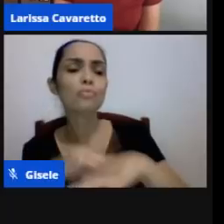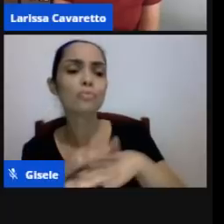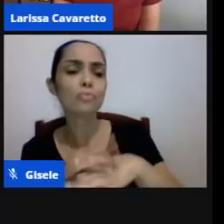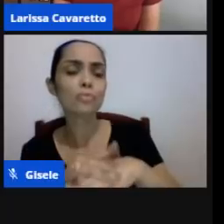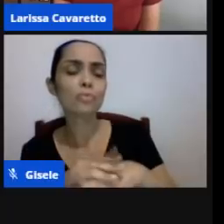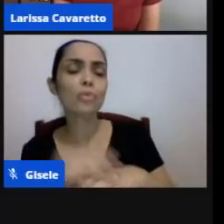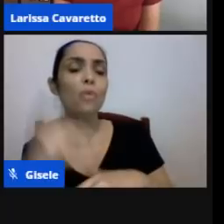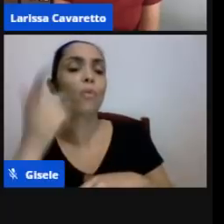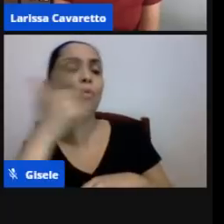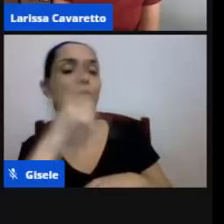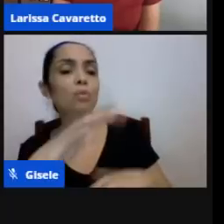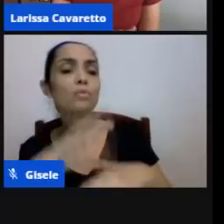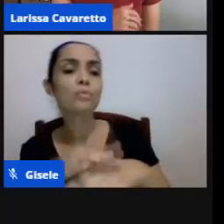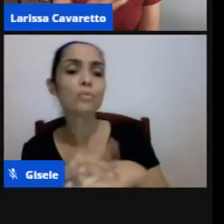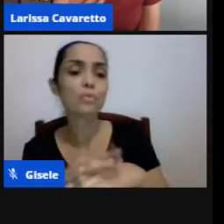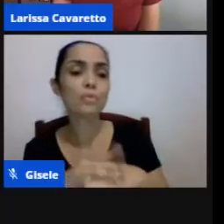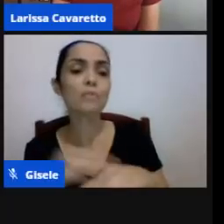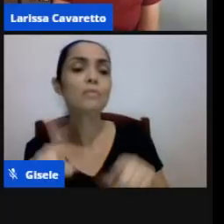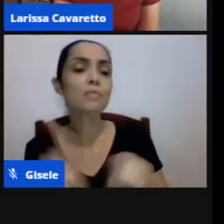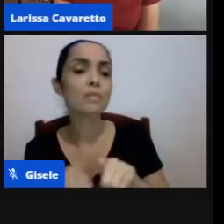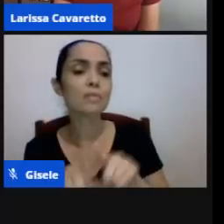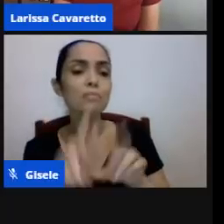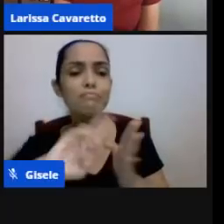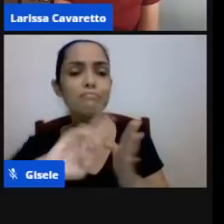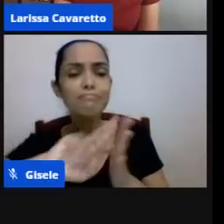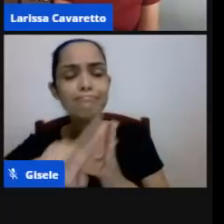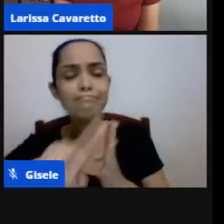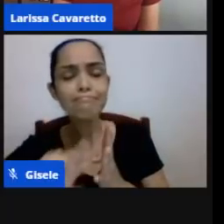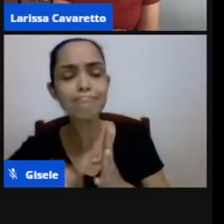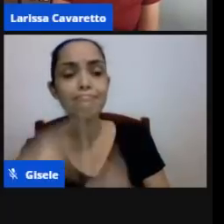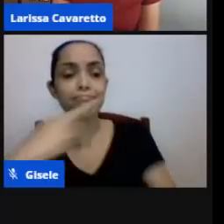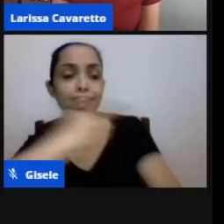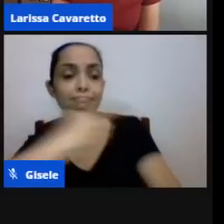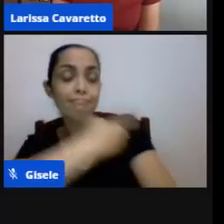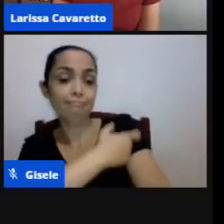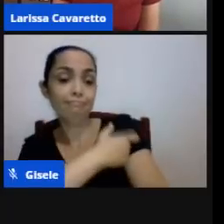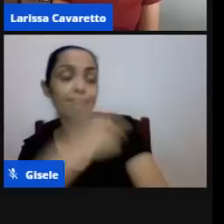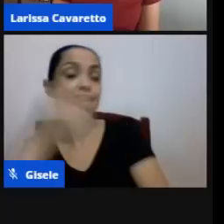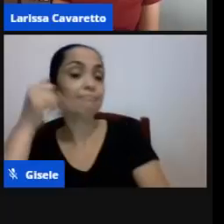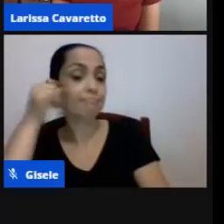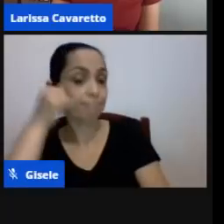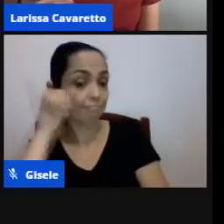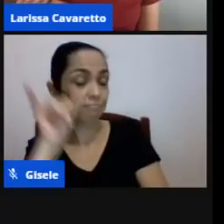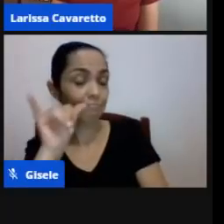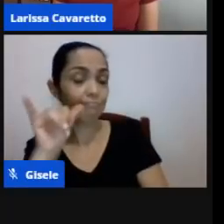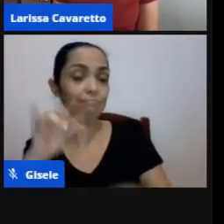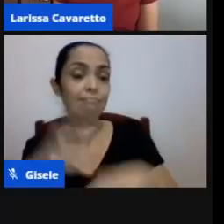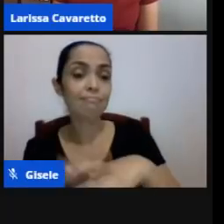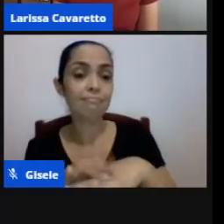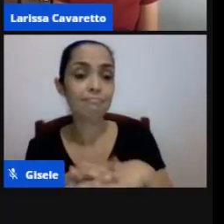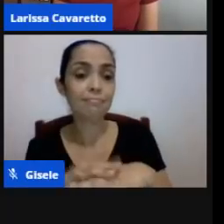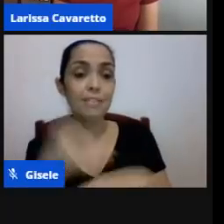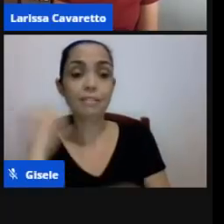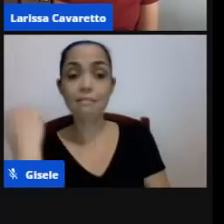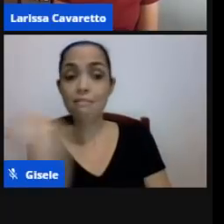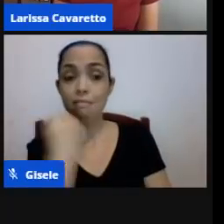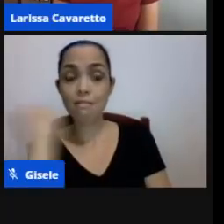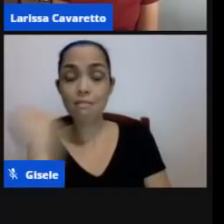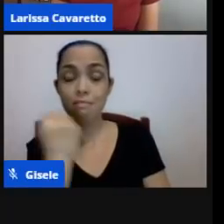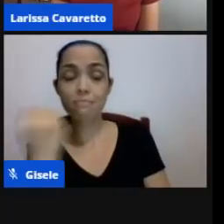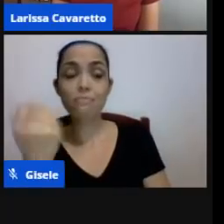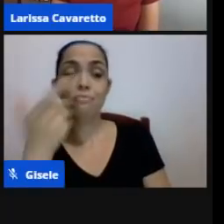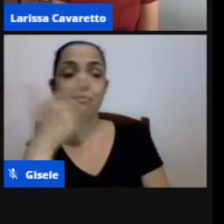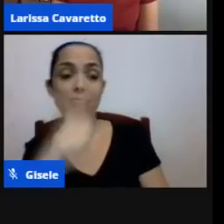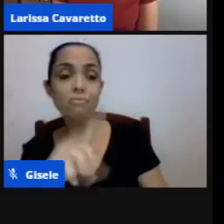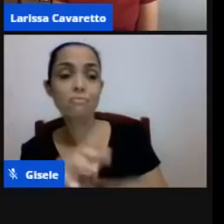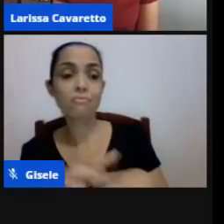Covid. Várias vacinas que a gente utiliza hoje em dia, elas impedem de você ter formas graves da doença, mas